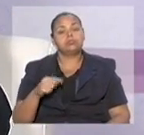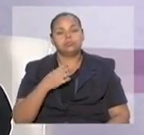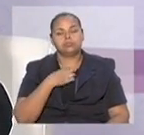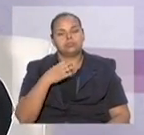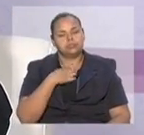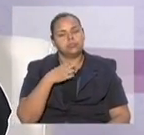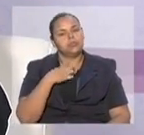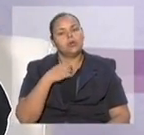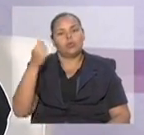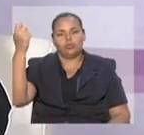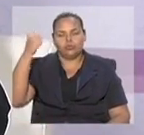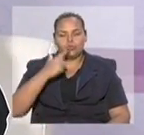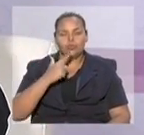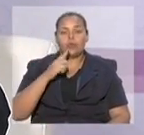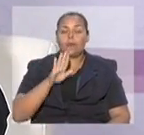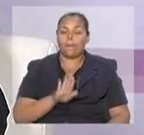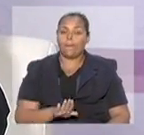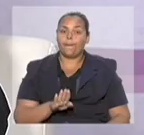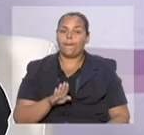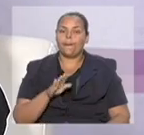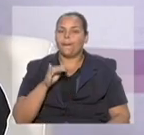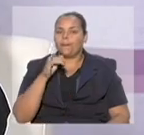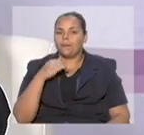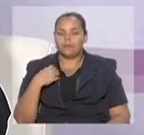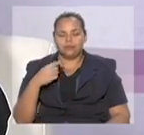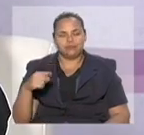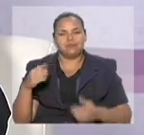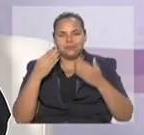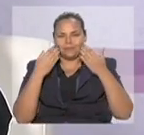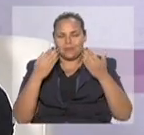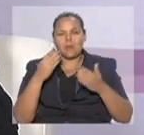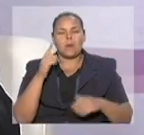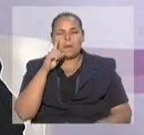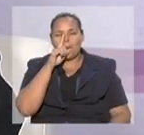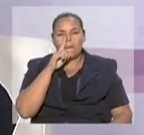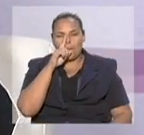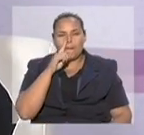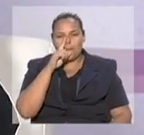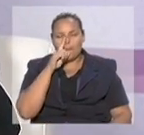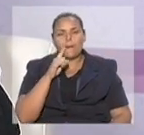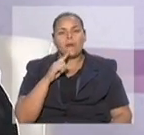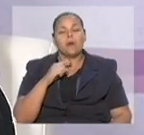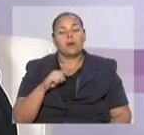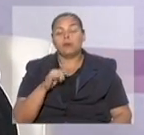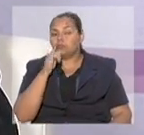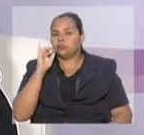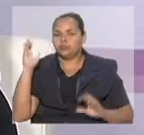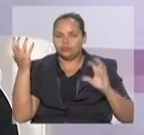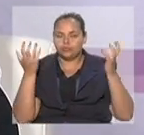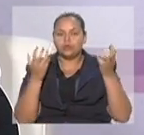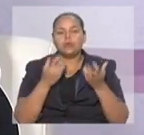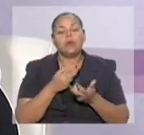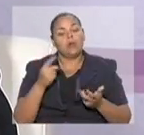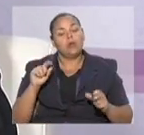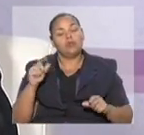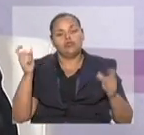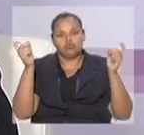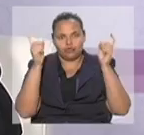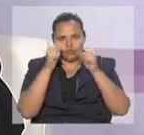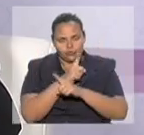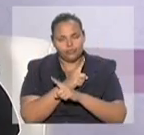nesse sentido de sol, mas que expõe a gente a um risco grande. Então existem outros fatores ambientais que tornam mais